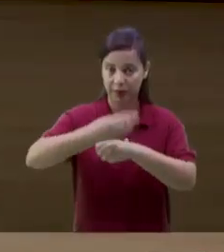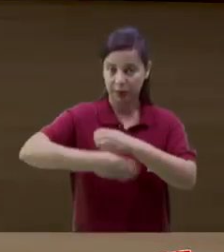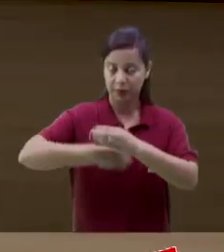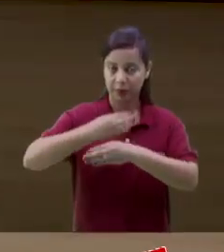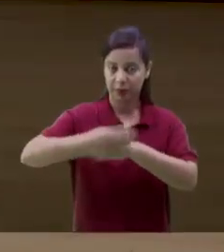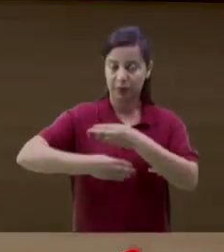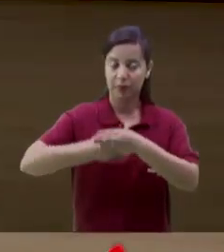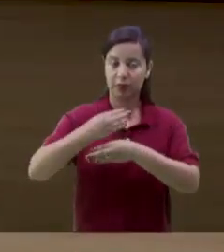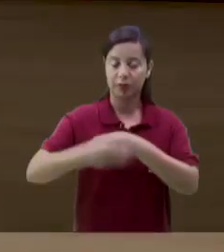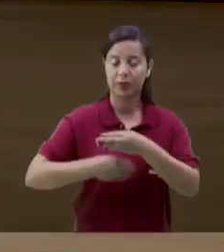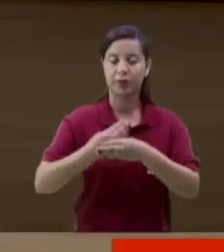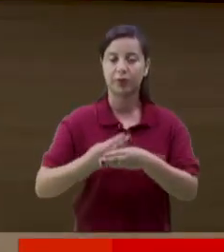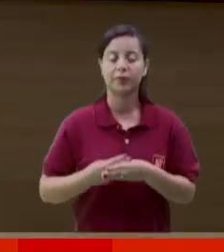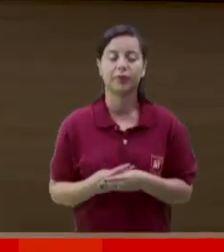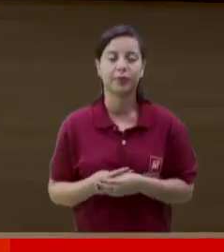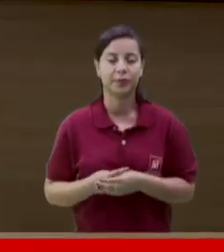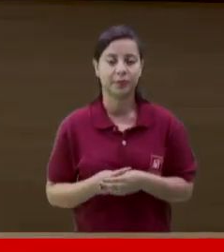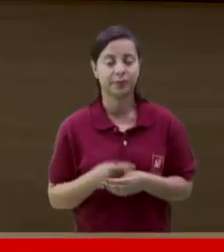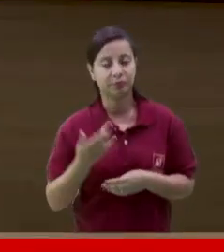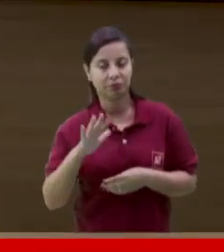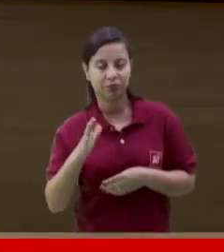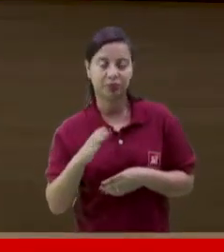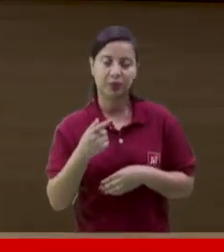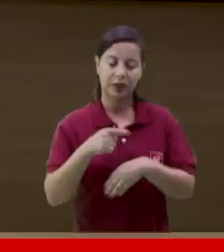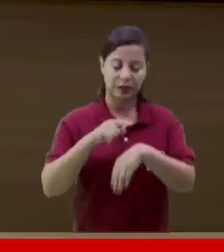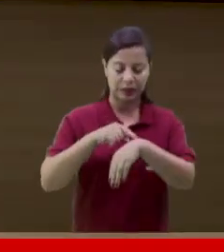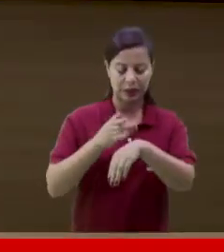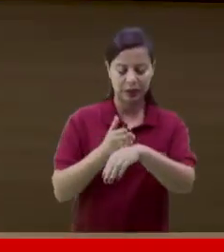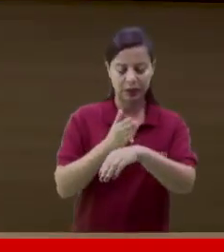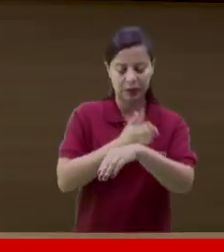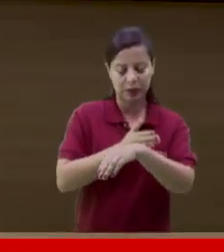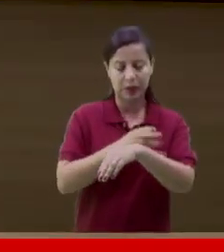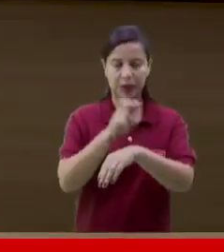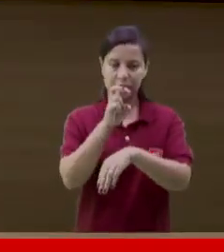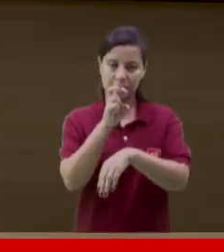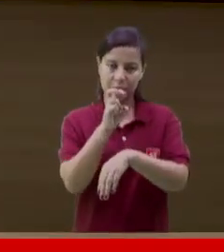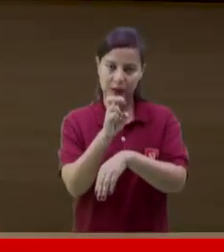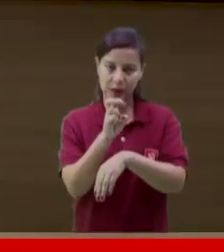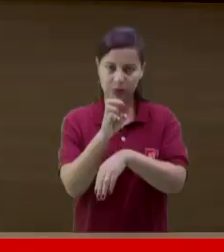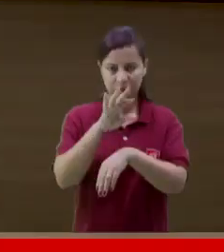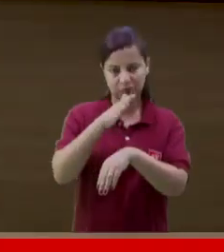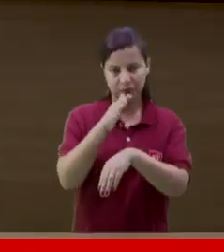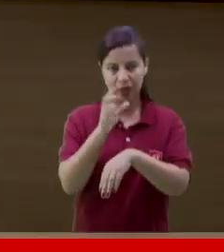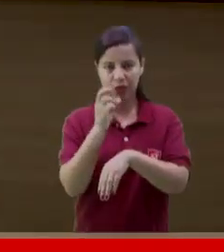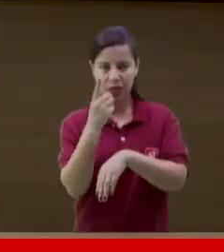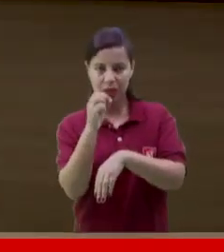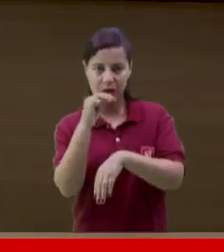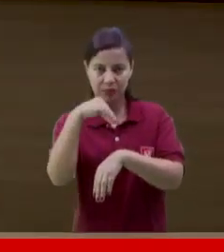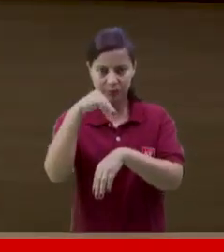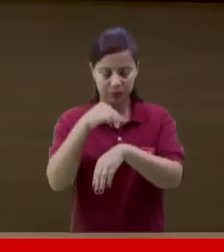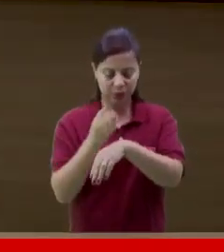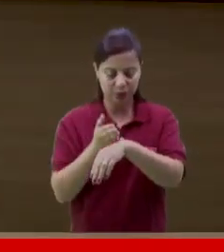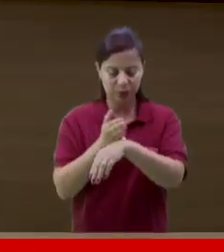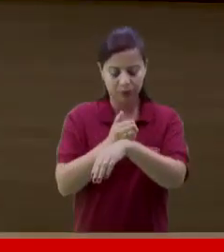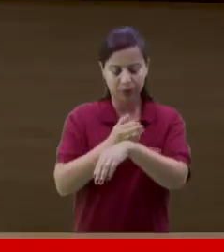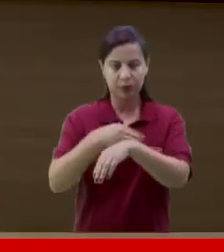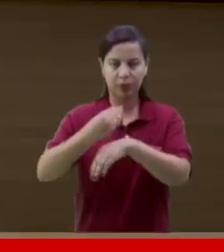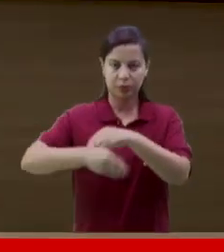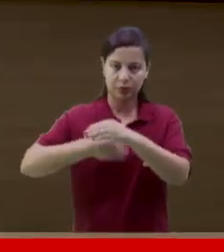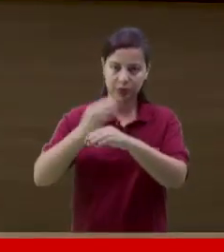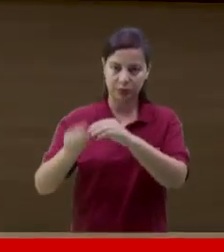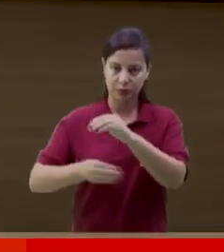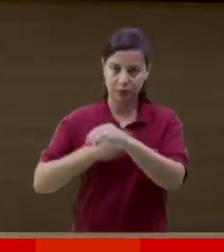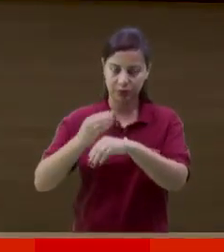né? Numa área de 5 a 10 centímetros acima da amputação, eu vou amarrar